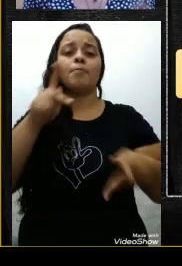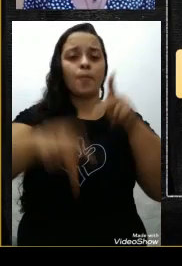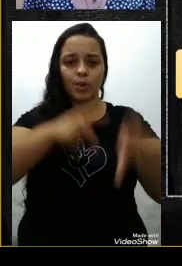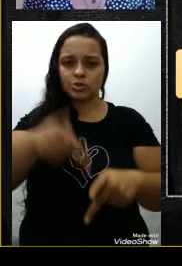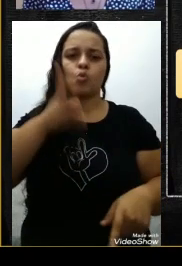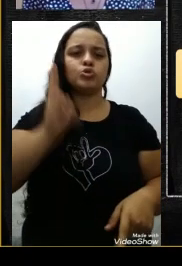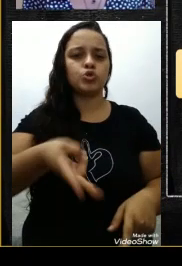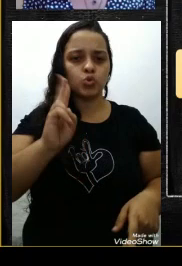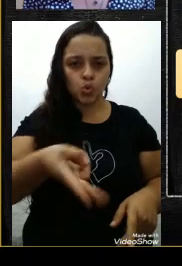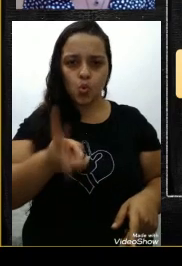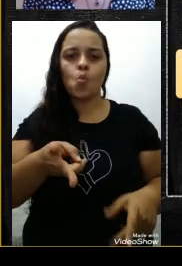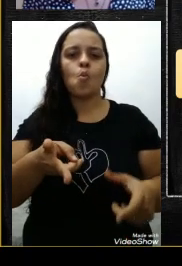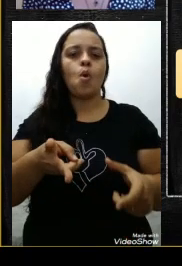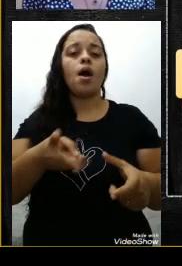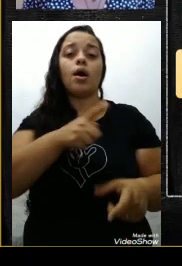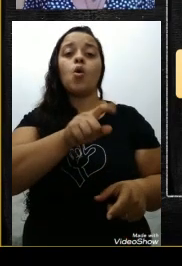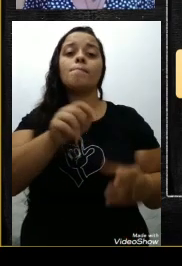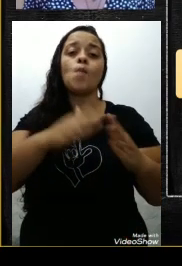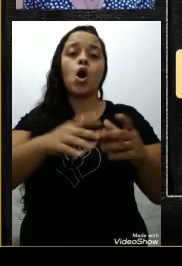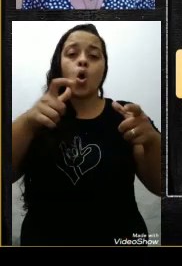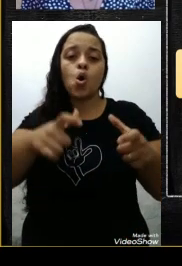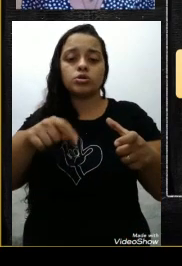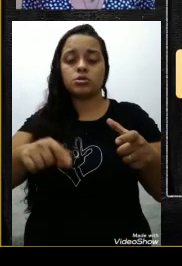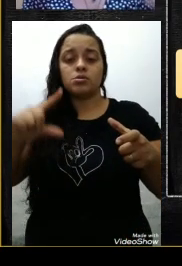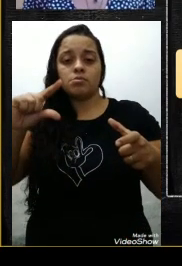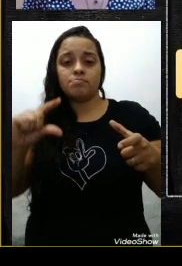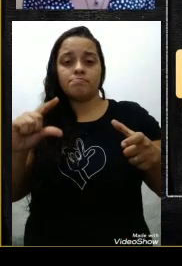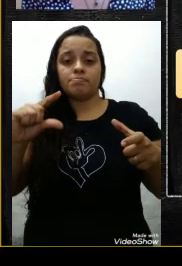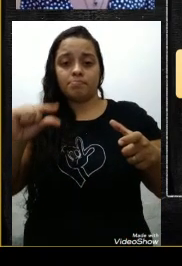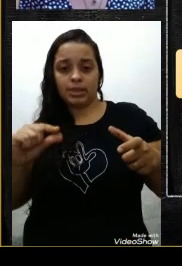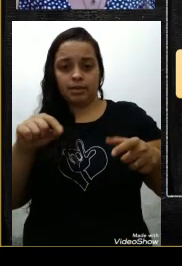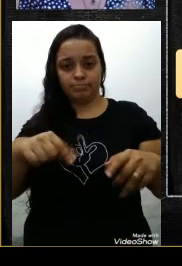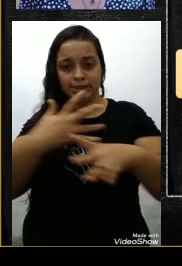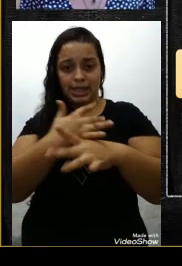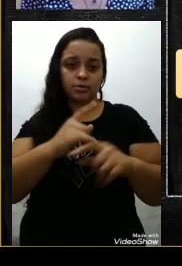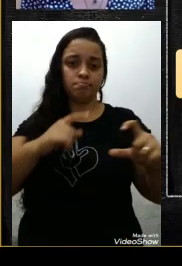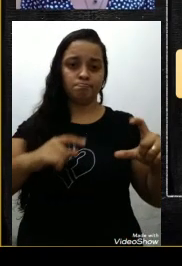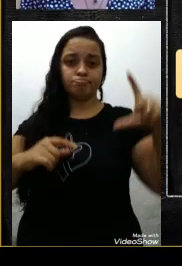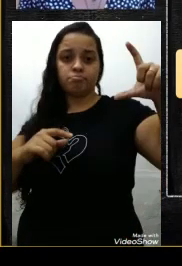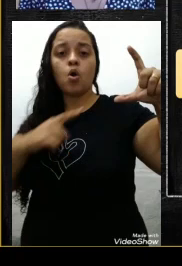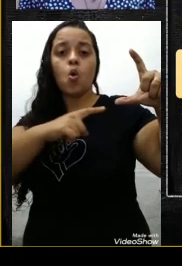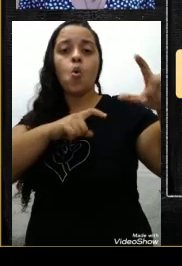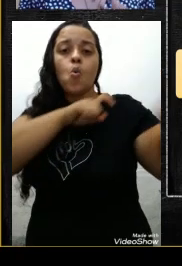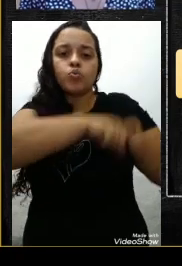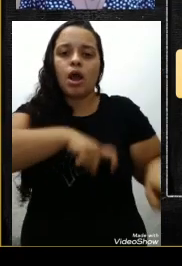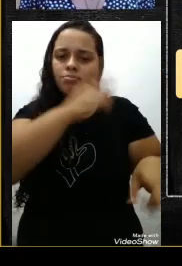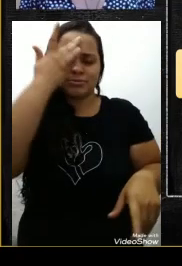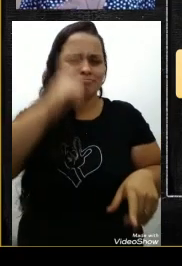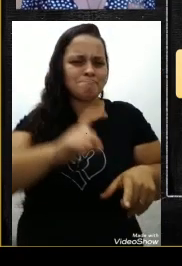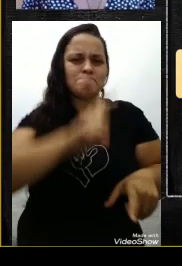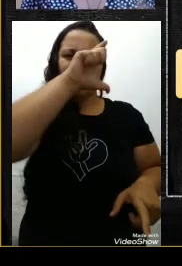A população continua sendo maioria rural. A população urbana, ela ainda tem um número